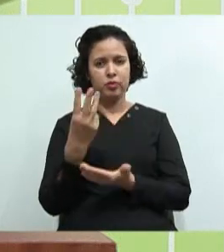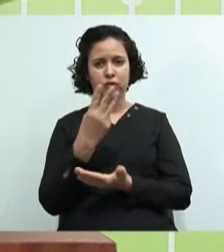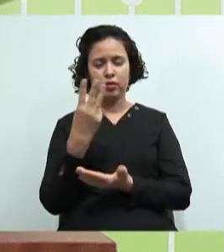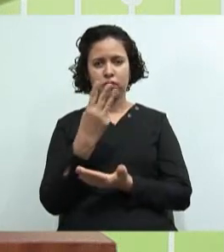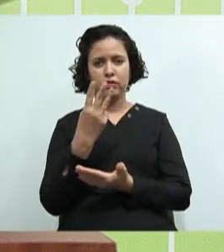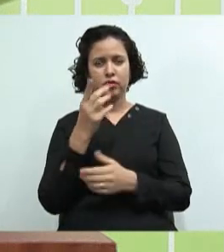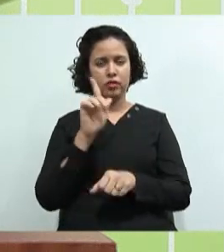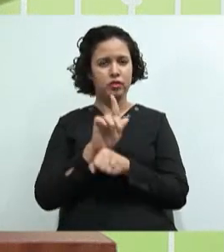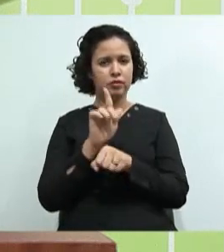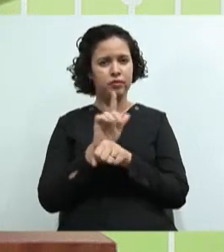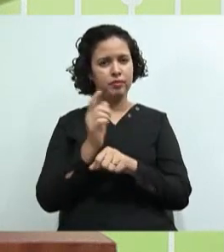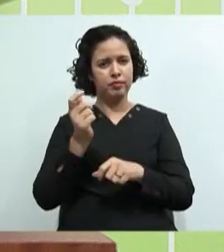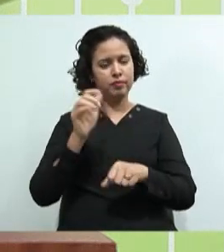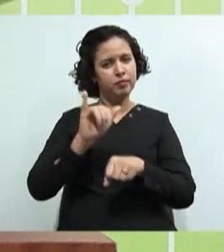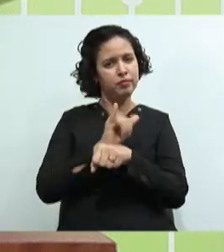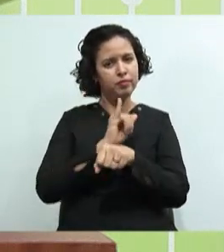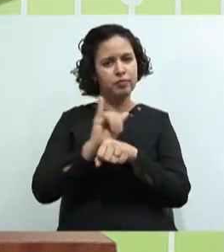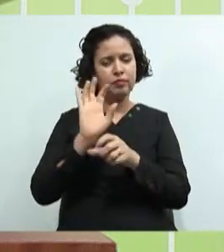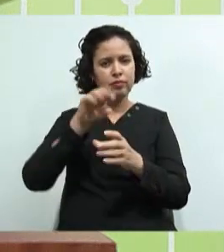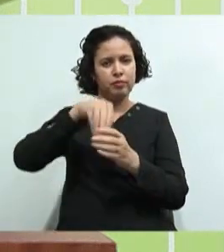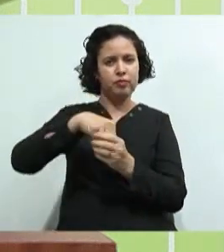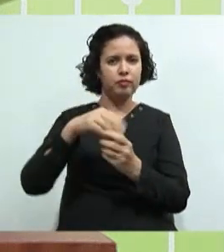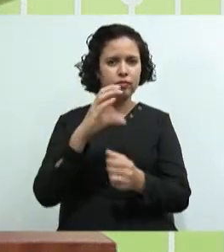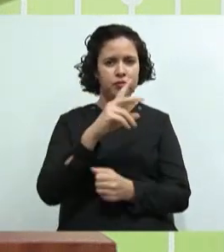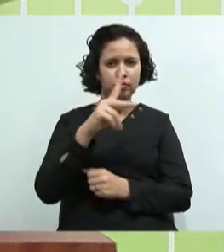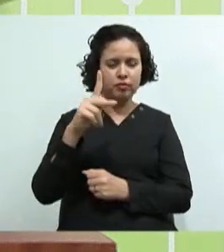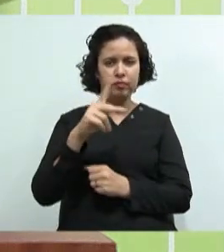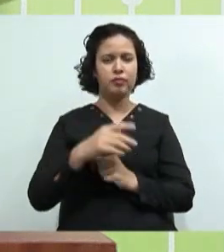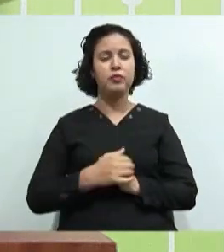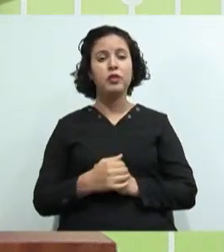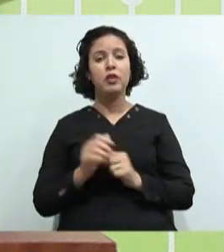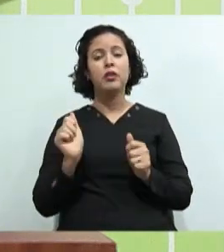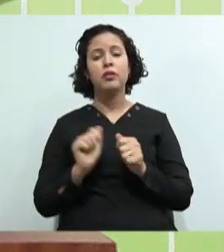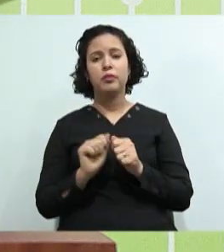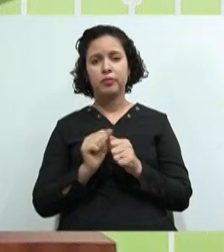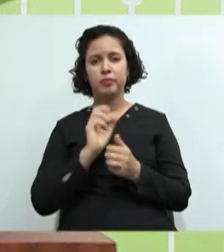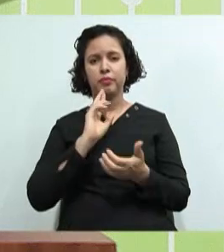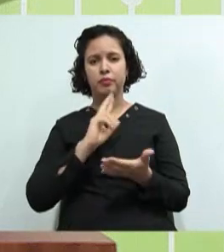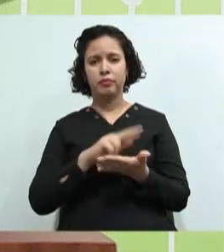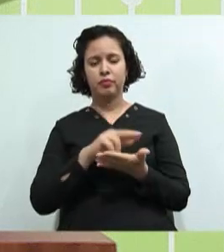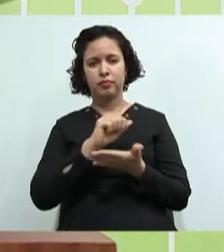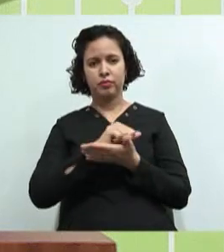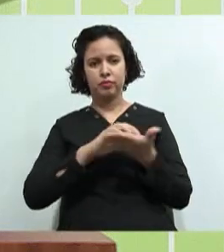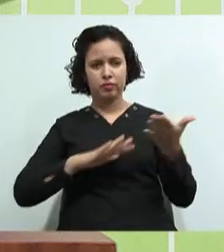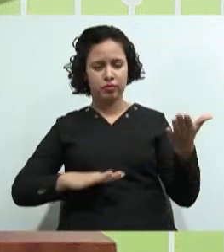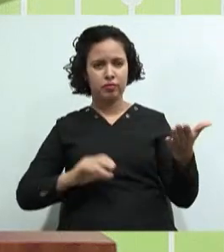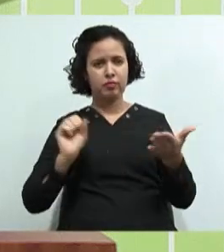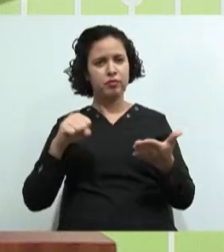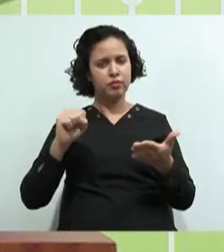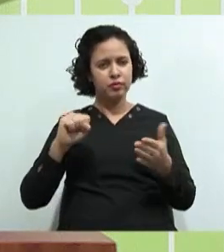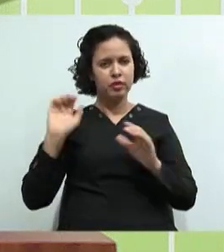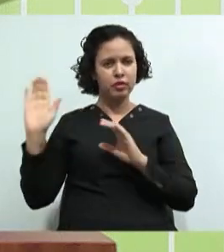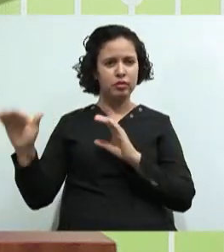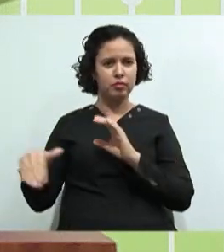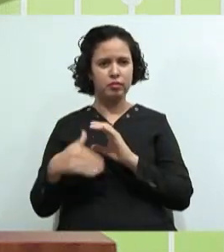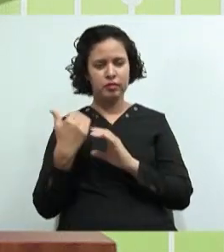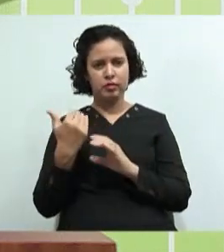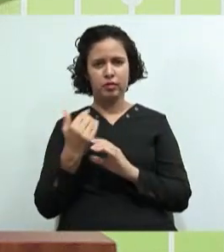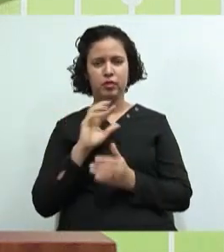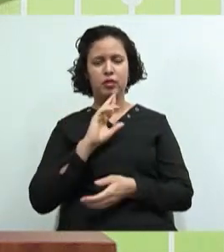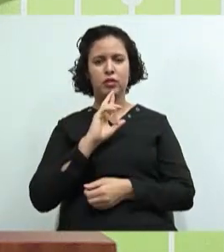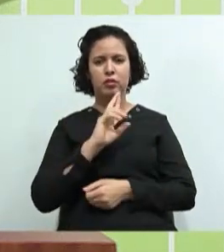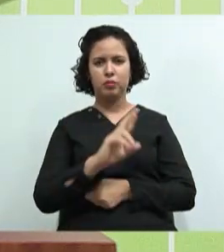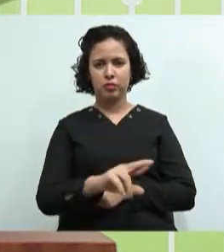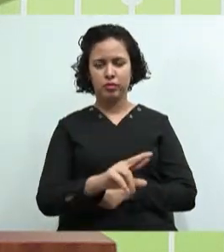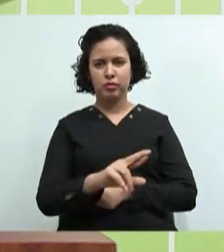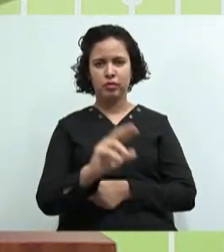disciplina de gestão estratégica em cooperativas, tá? Então você fez o exercício, com certeza você já deve ter mandado aí a sua resposta